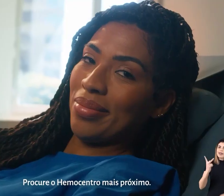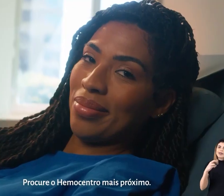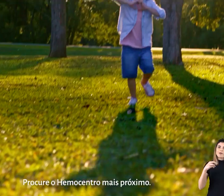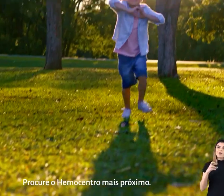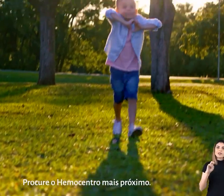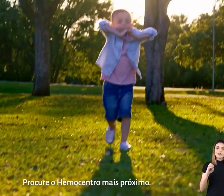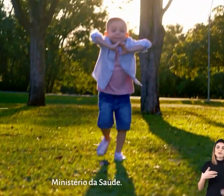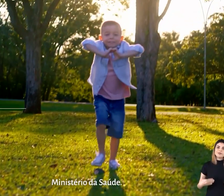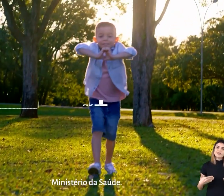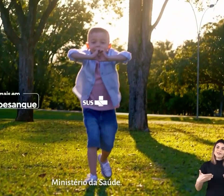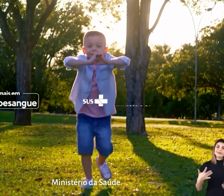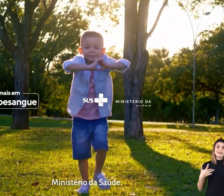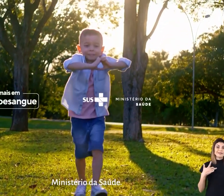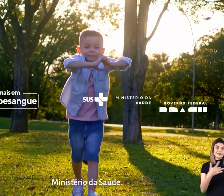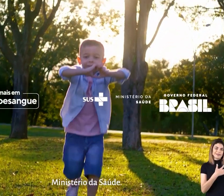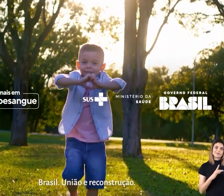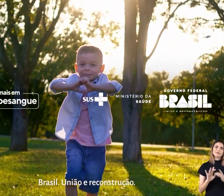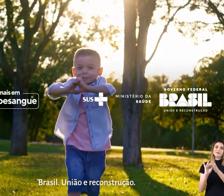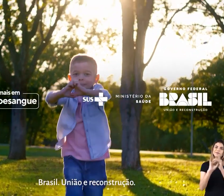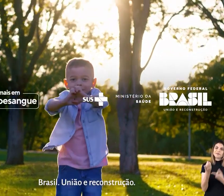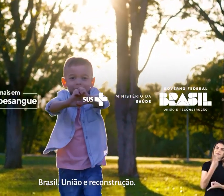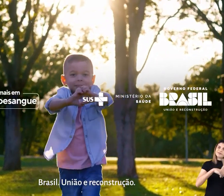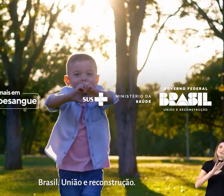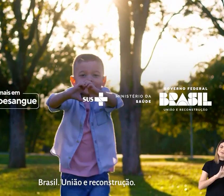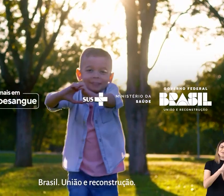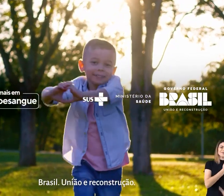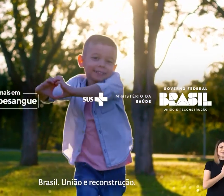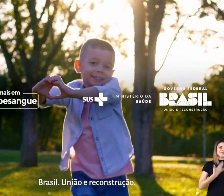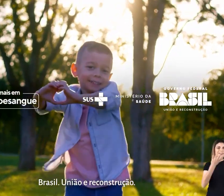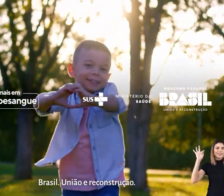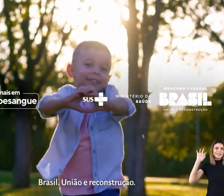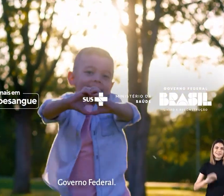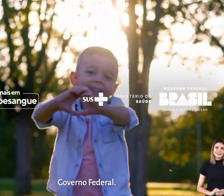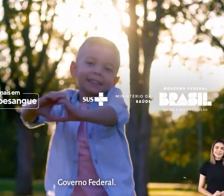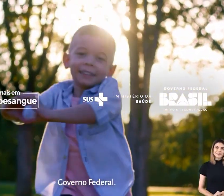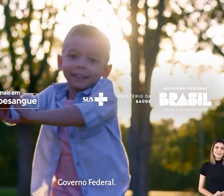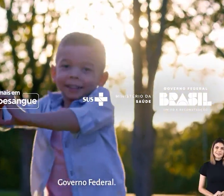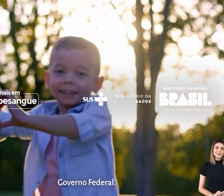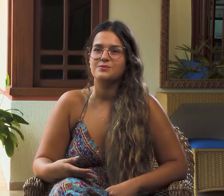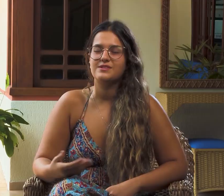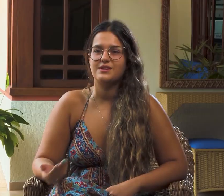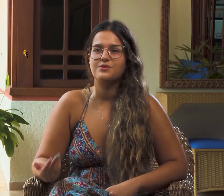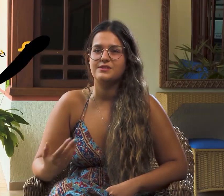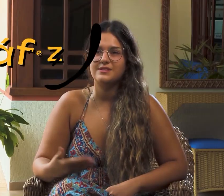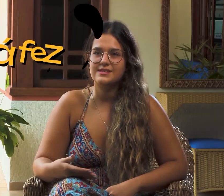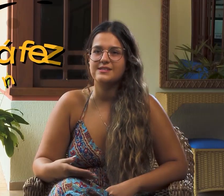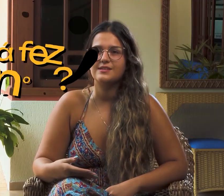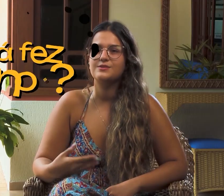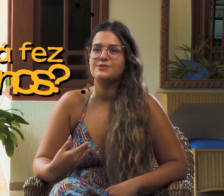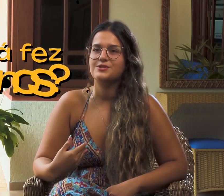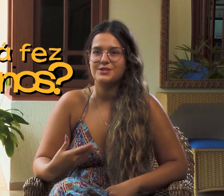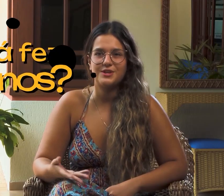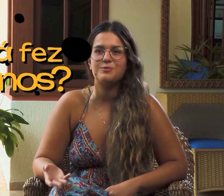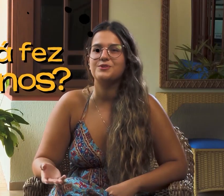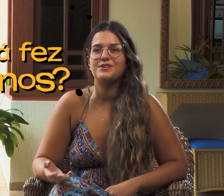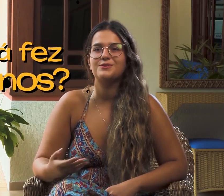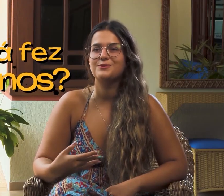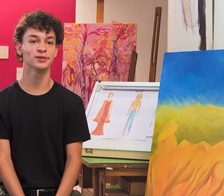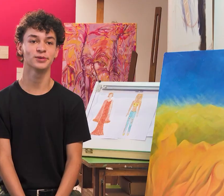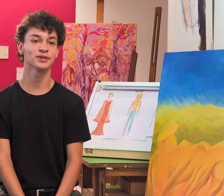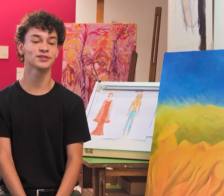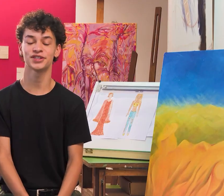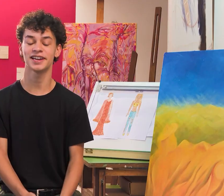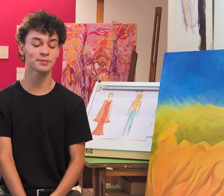o hemocentro mais próximo Ministério da Saúde Brasil união e reconstrução governo federal assim que eu tenho 16 anos eu já tirei